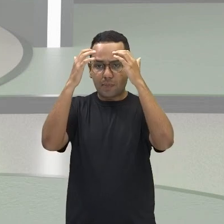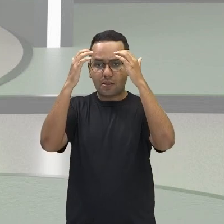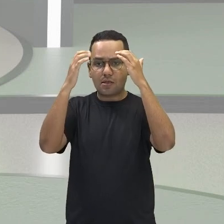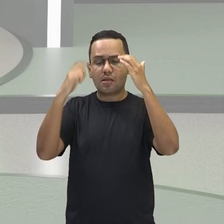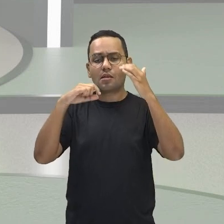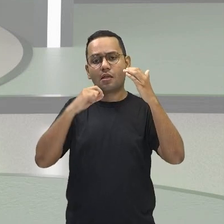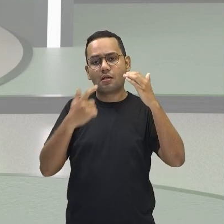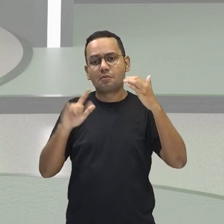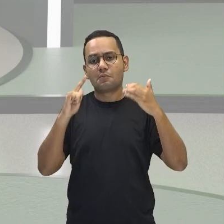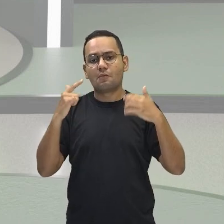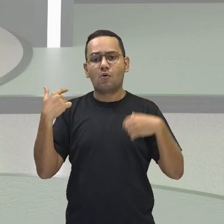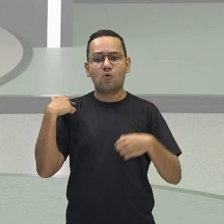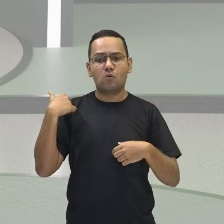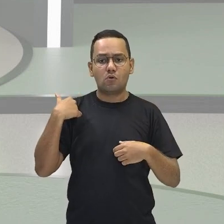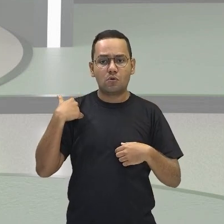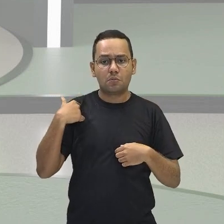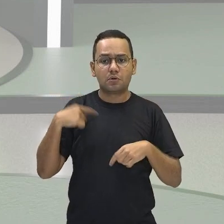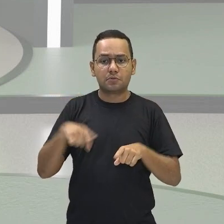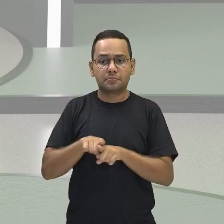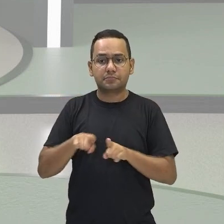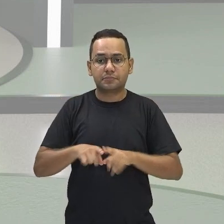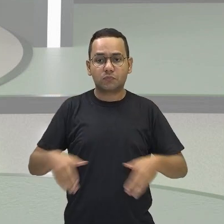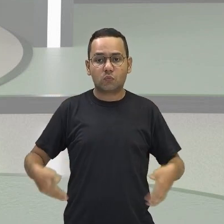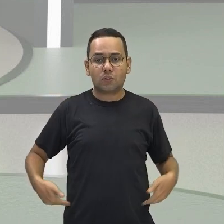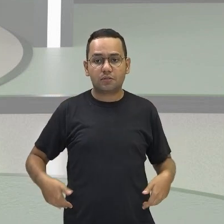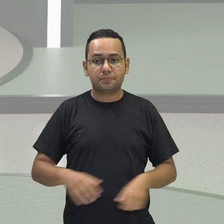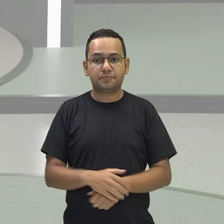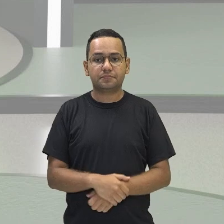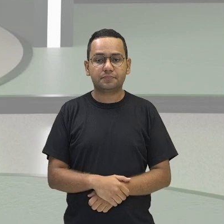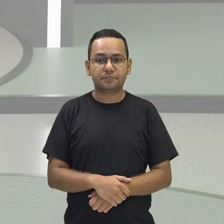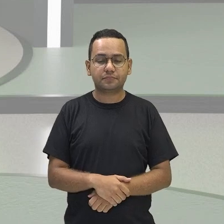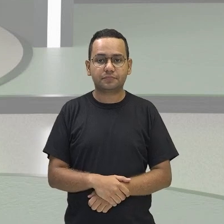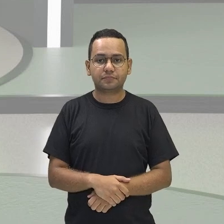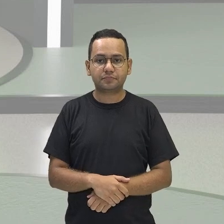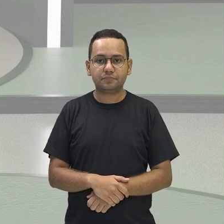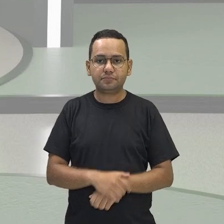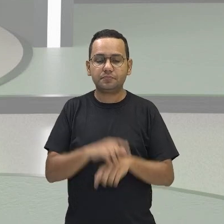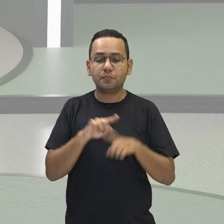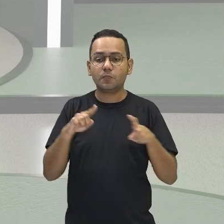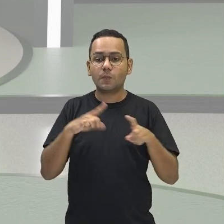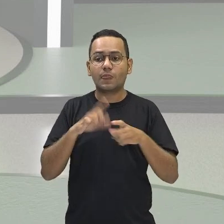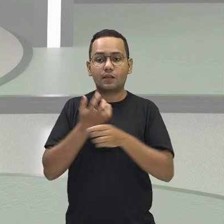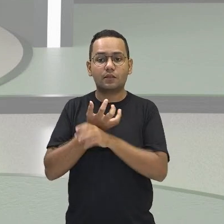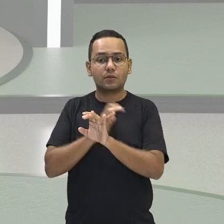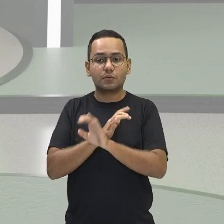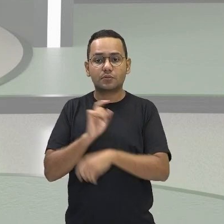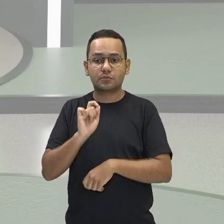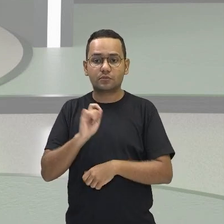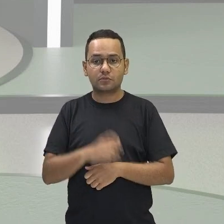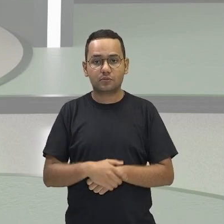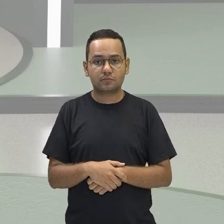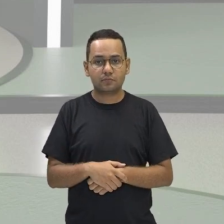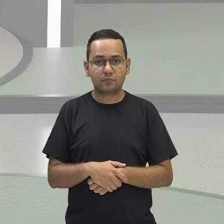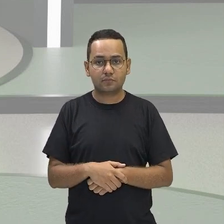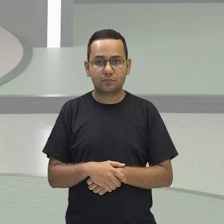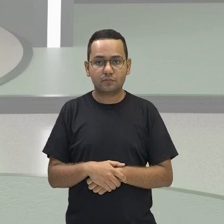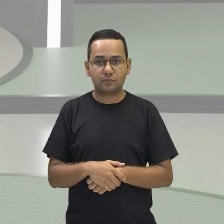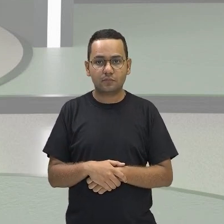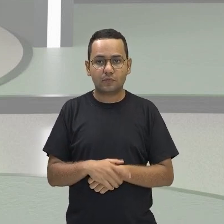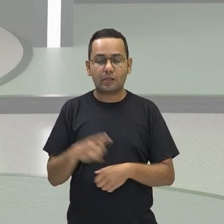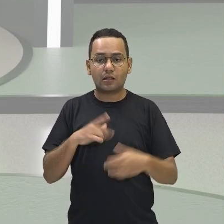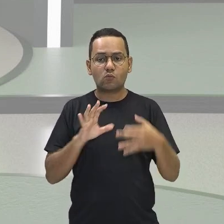ombro, precisa passar o quadril. E ali tem ossos que vão estar o quê? Fragmentados